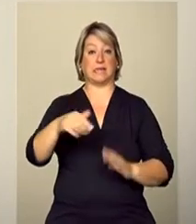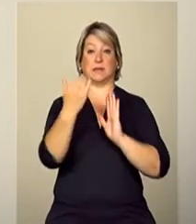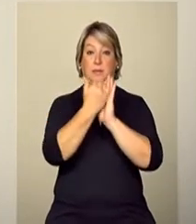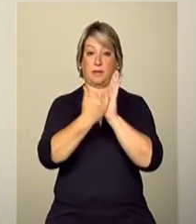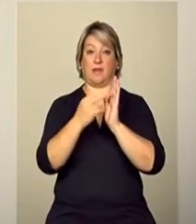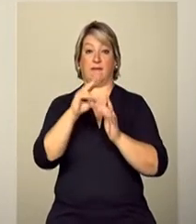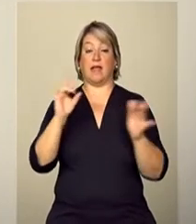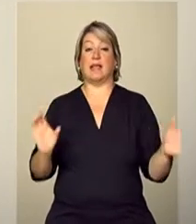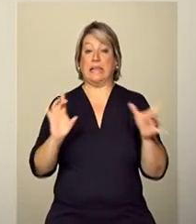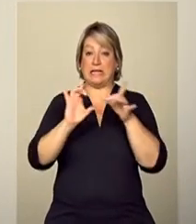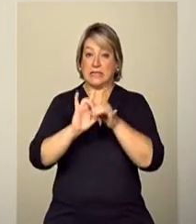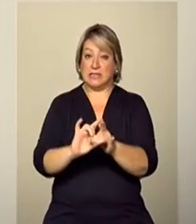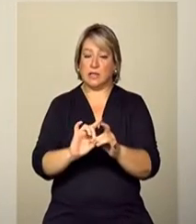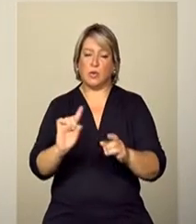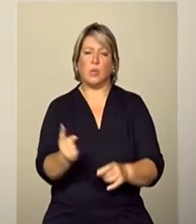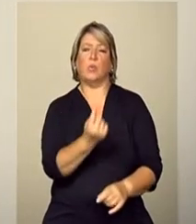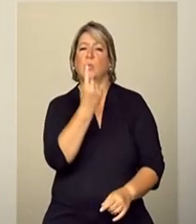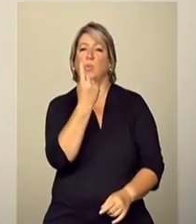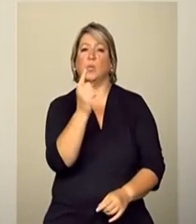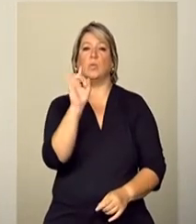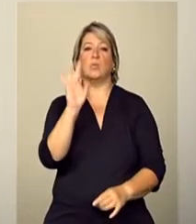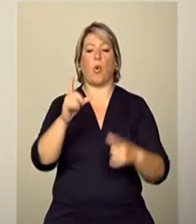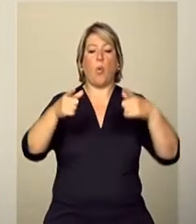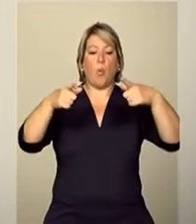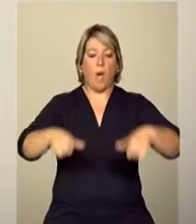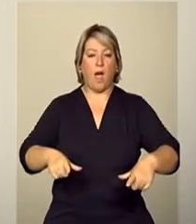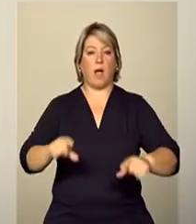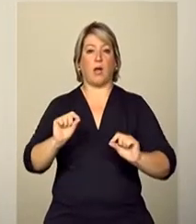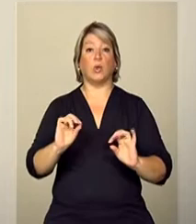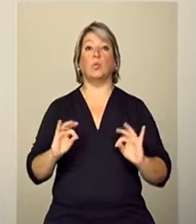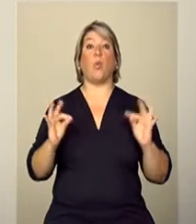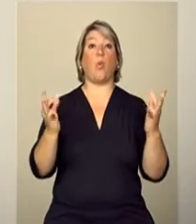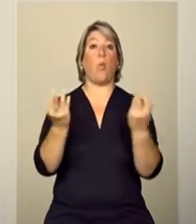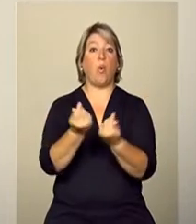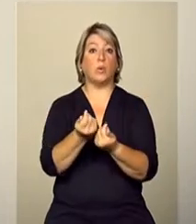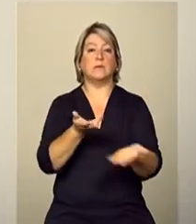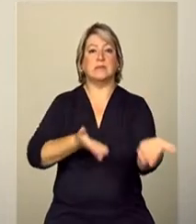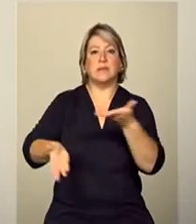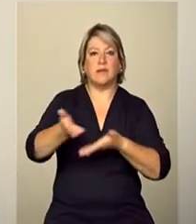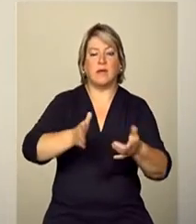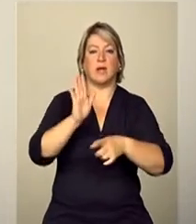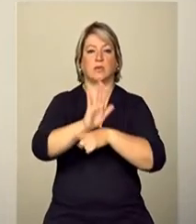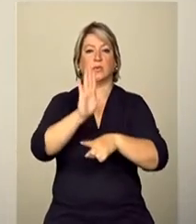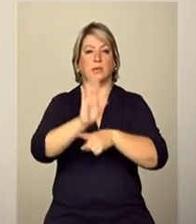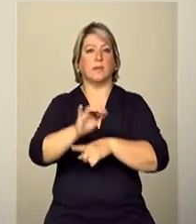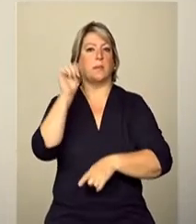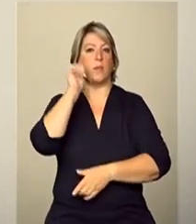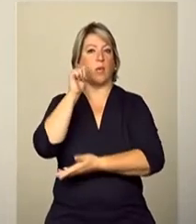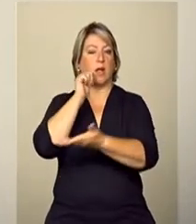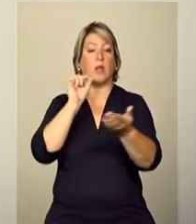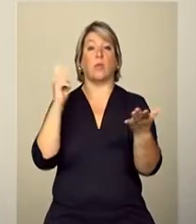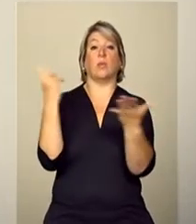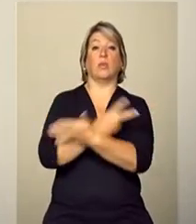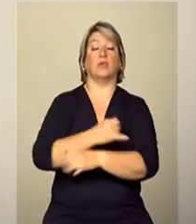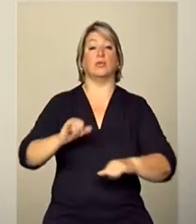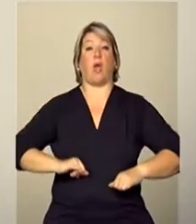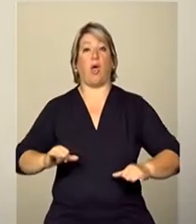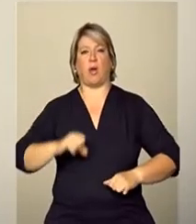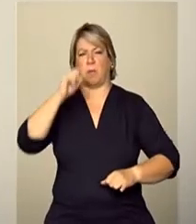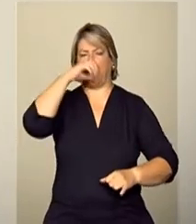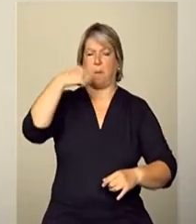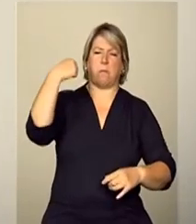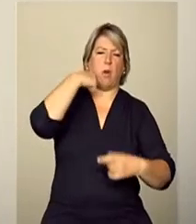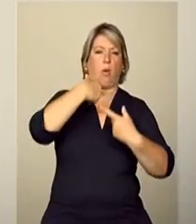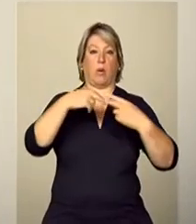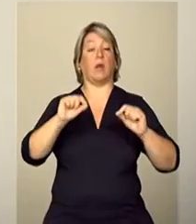integrar em um único espaço no único lugar todos os serviços de Apoio às mulheres em situação de violência é